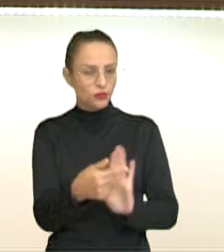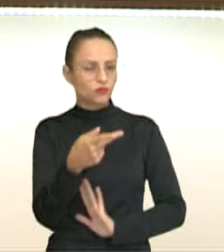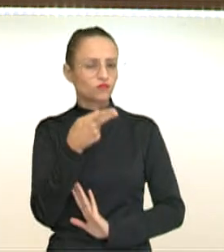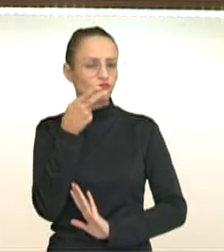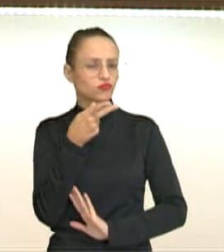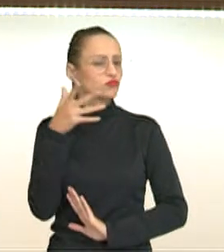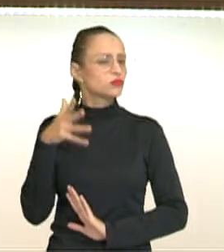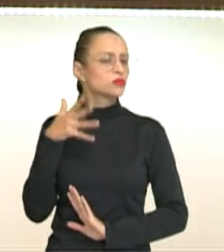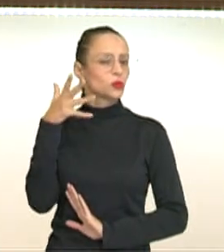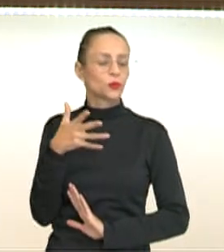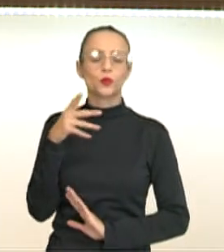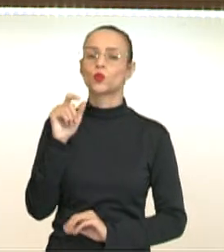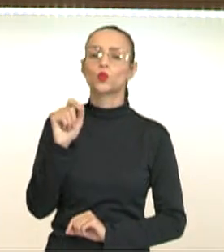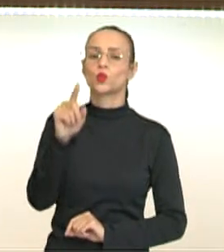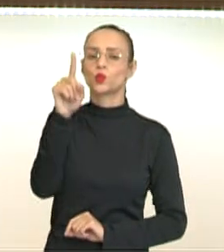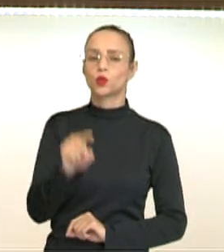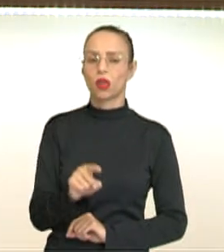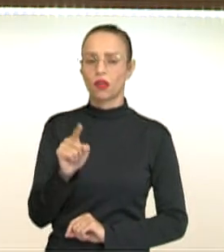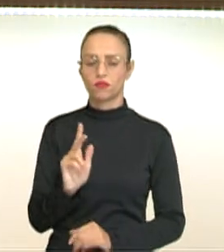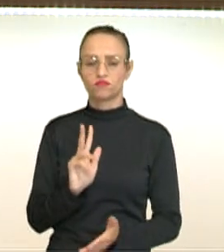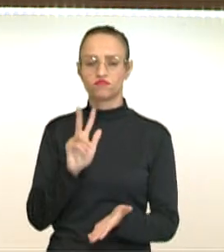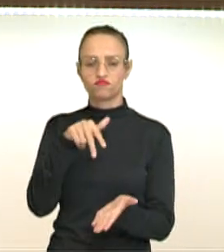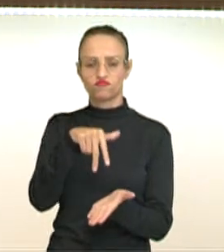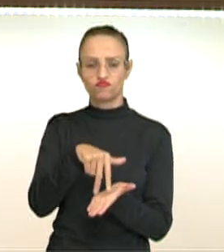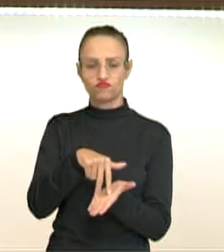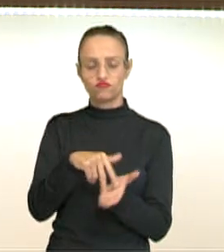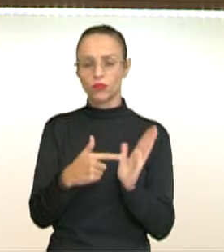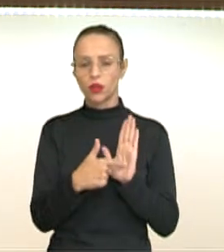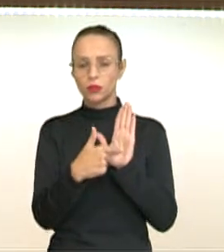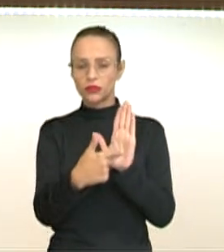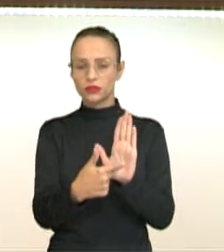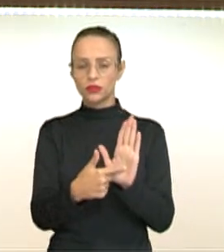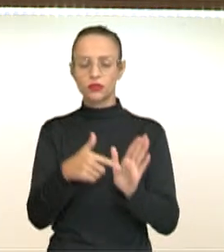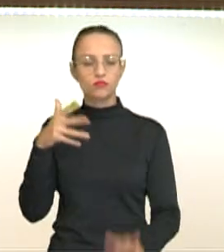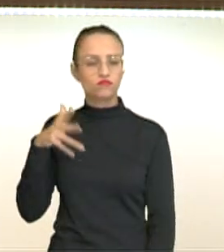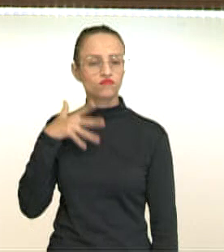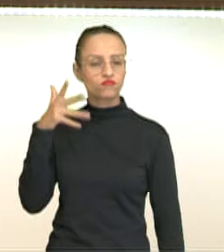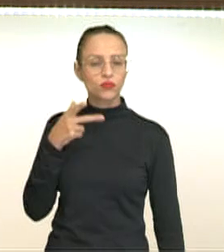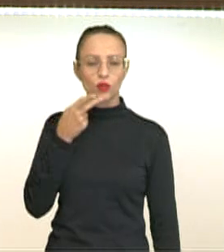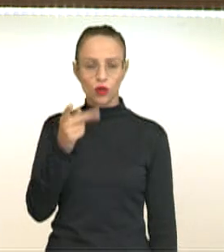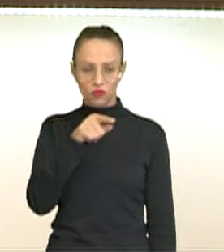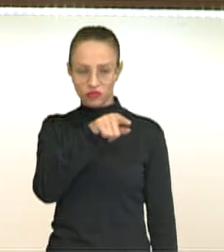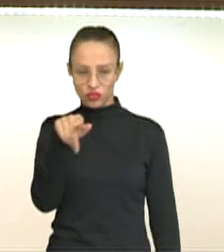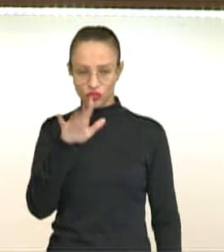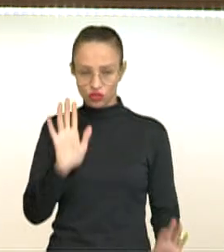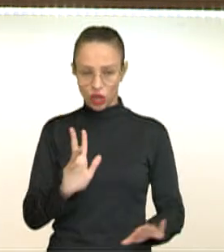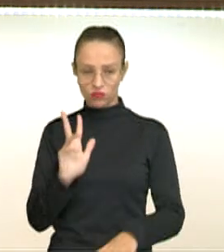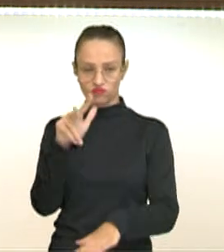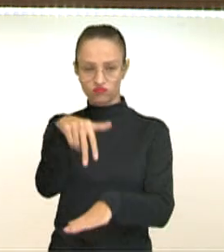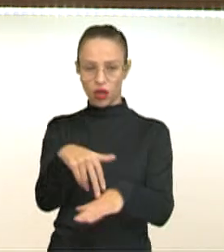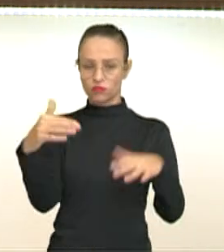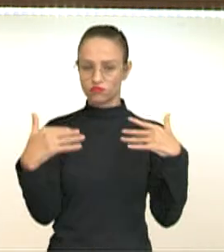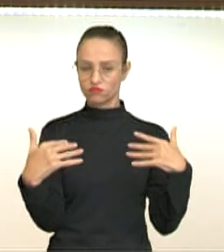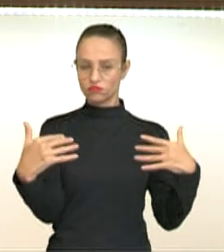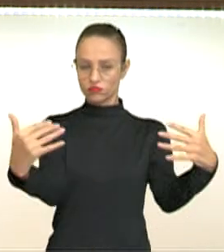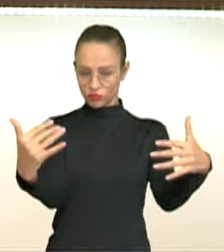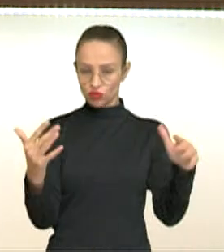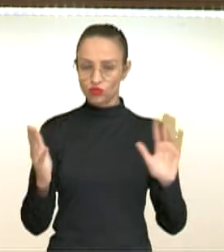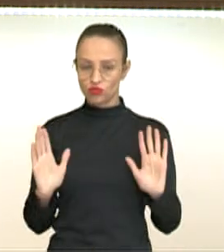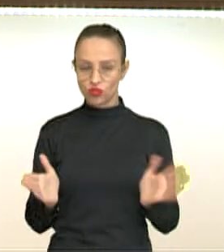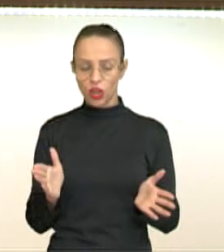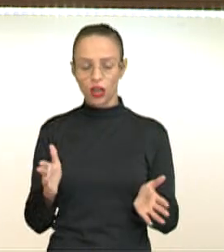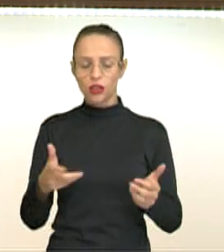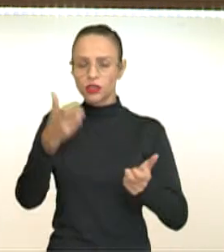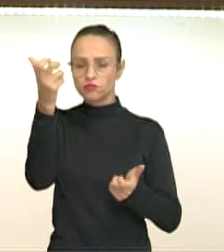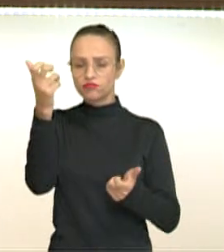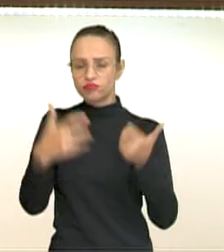é uma apresentação oral? Você já fez uma apresentação oral? Você já se colocou em pé na frente de um público para